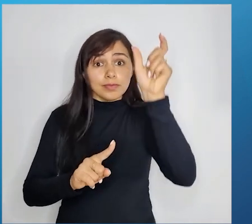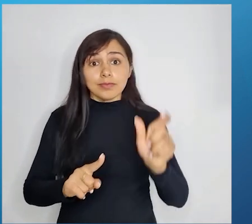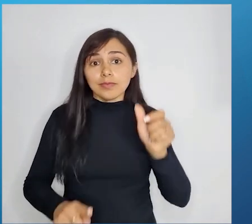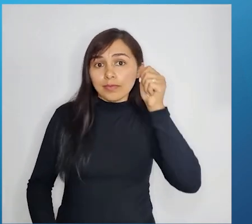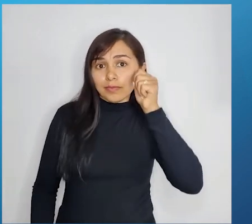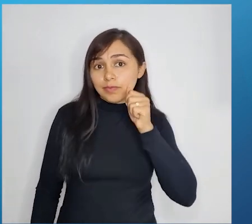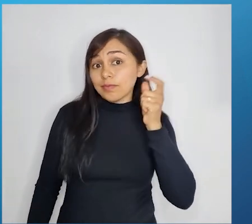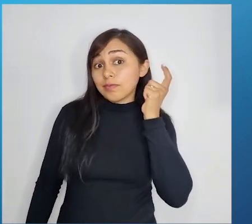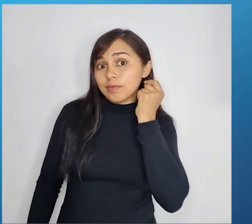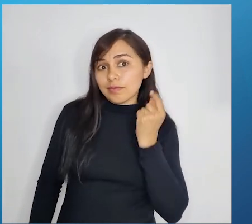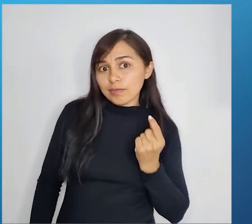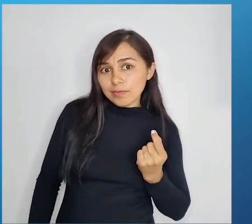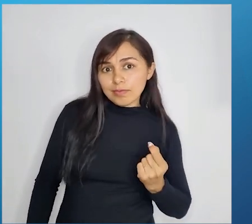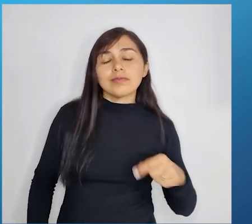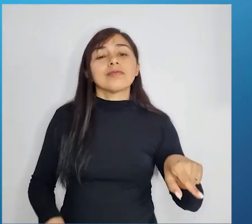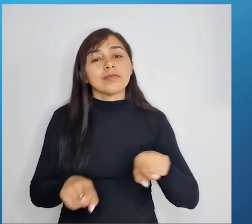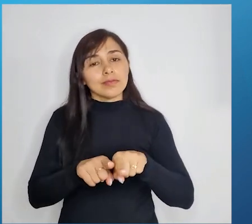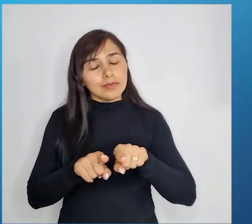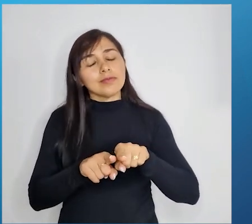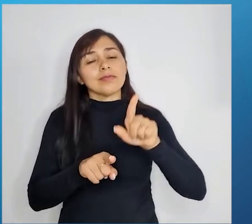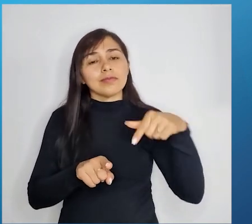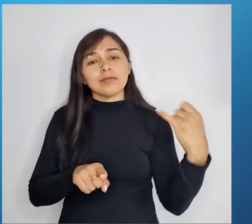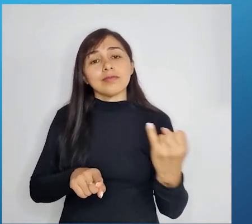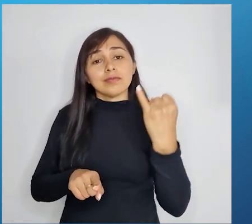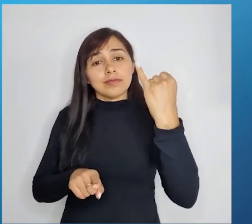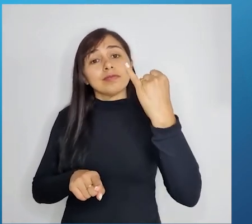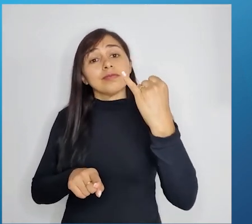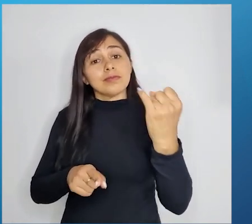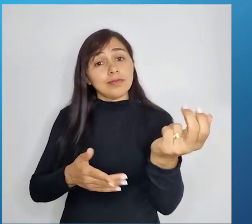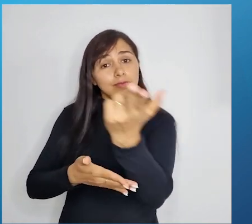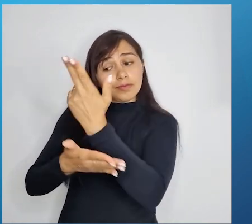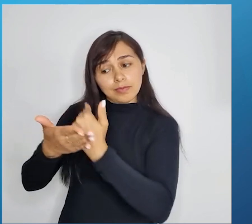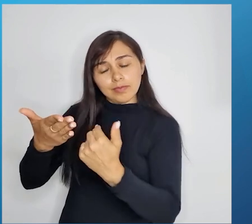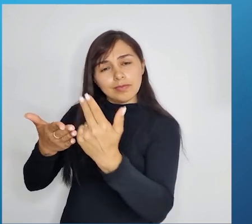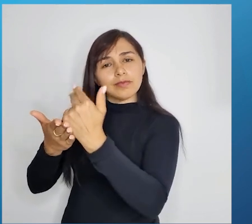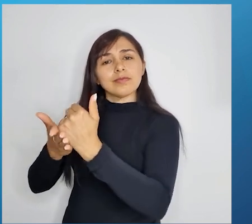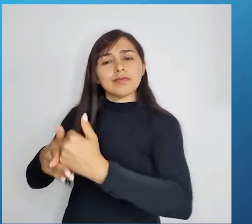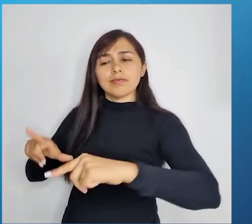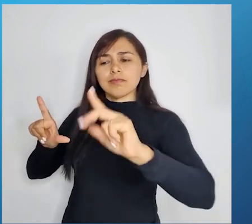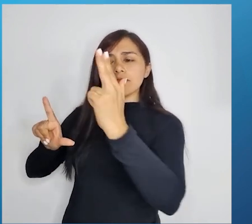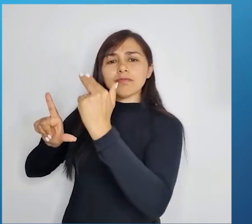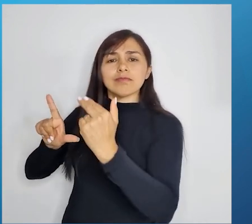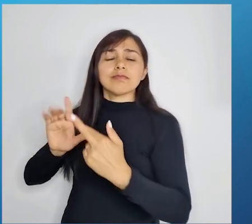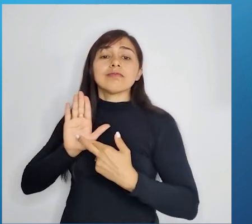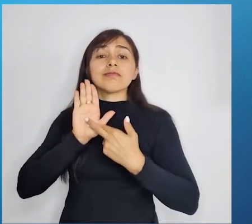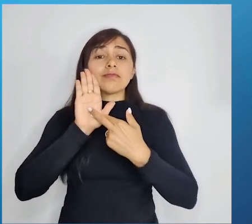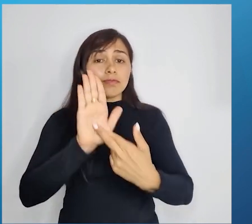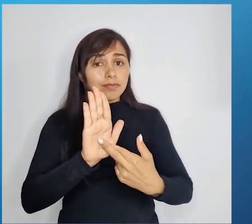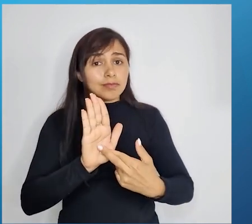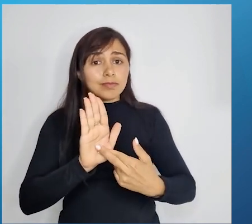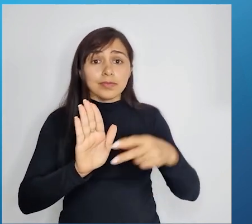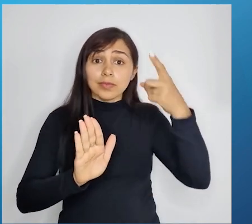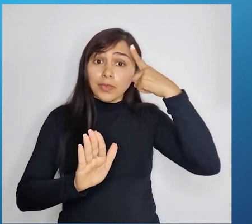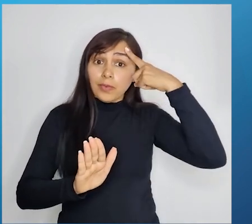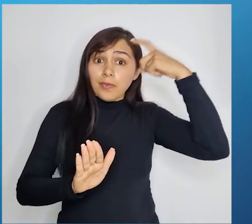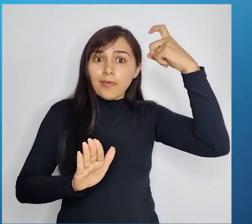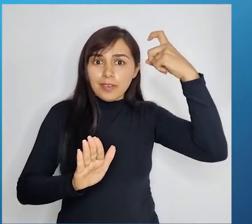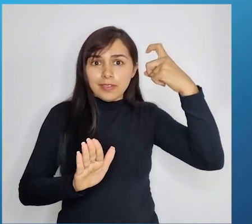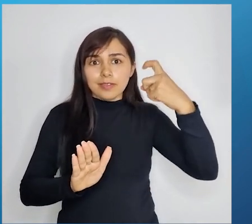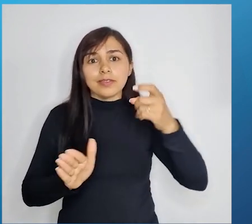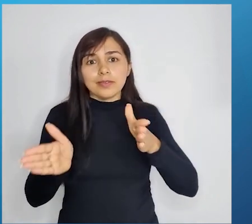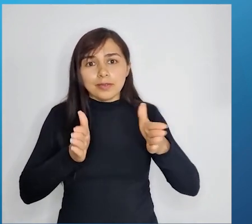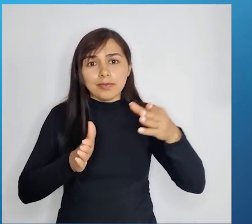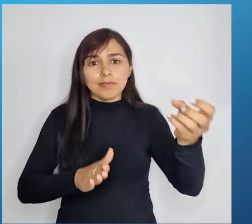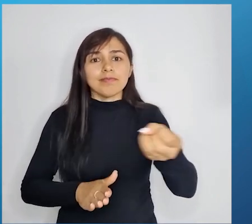artista plástica cujas obras, como o Abaporu, muito conhecido, representam uma síntese das ideias modernistas,